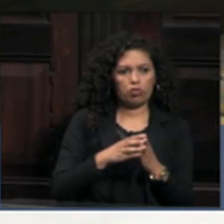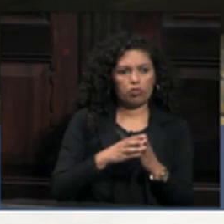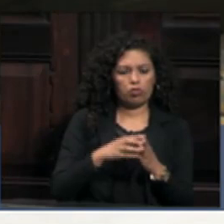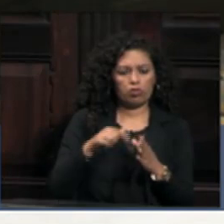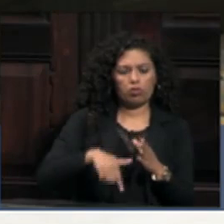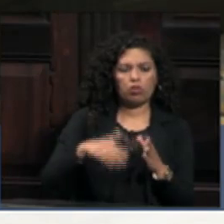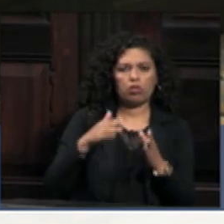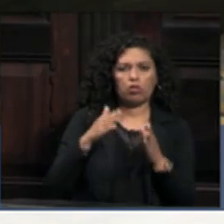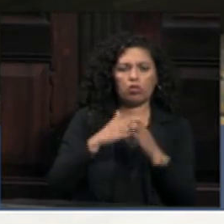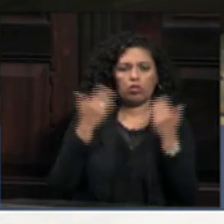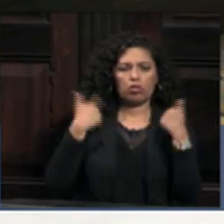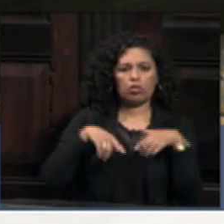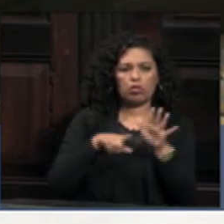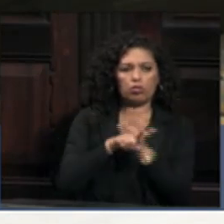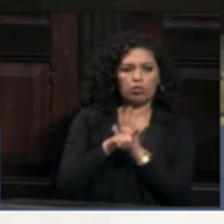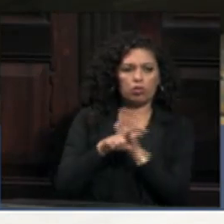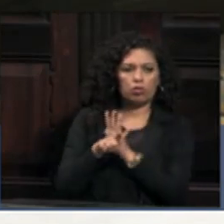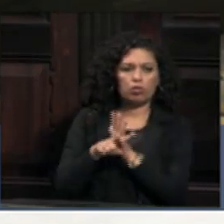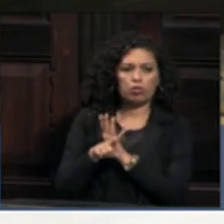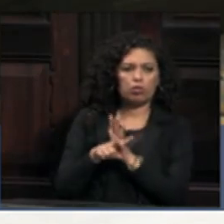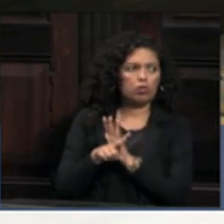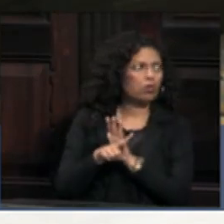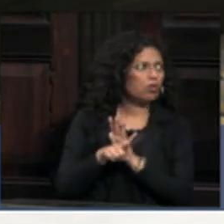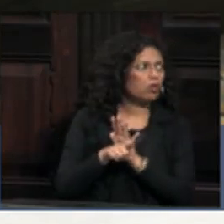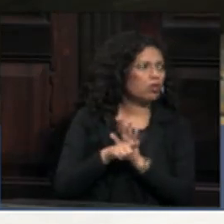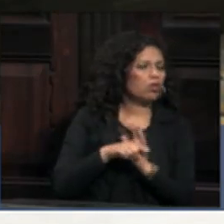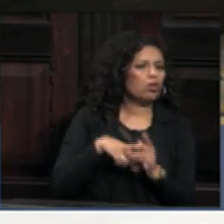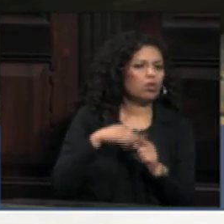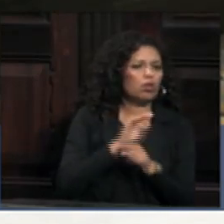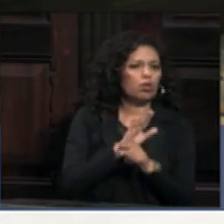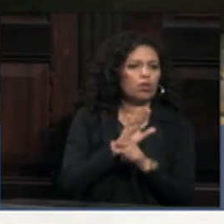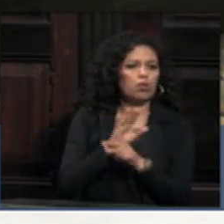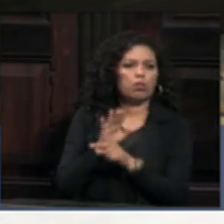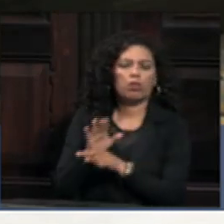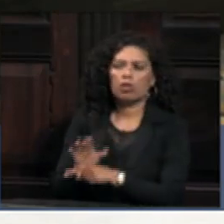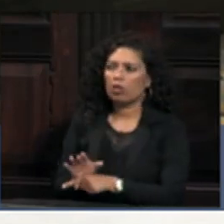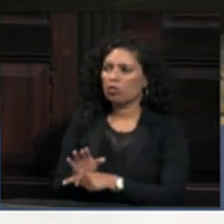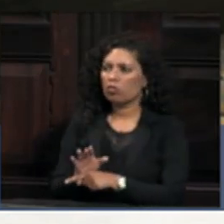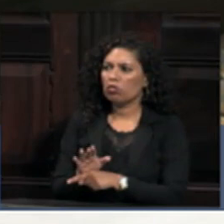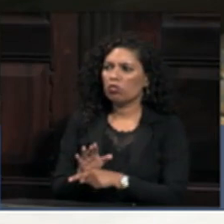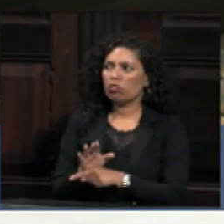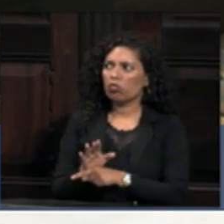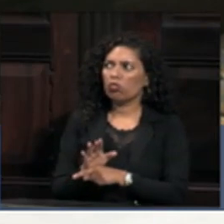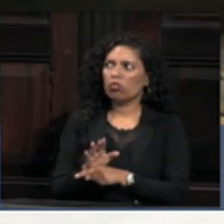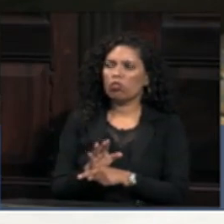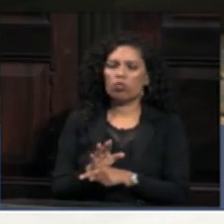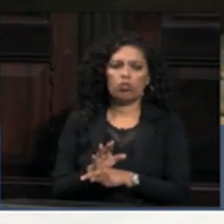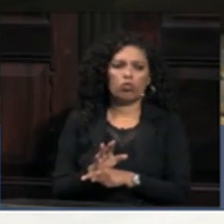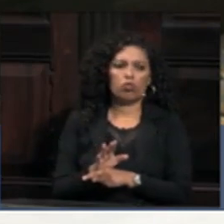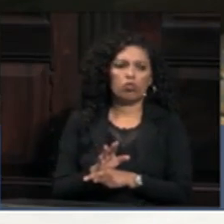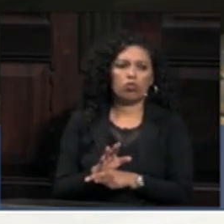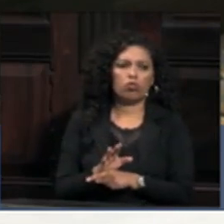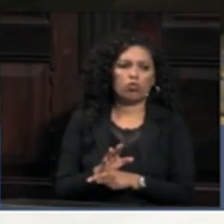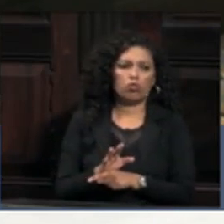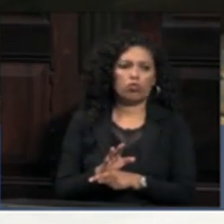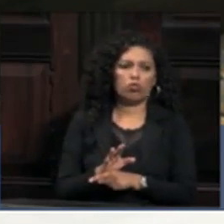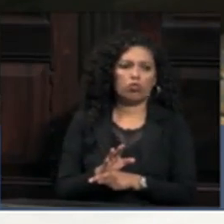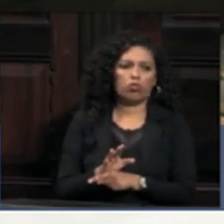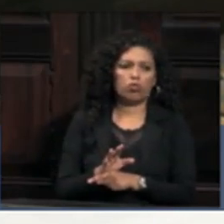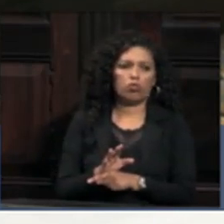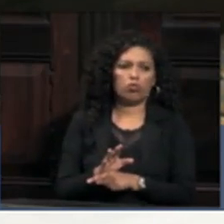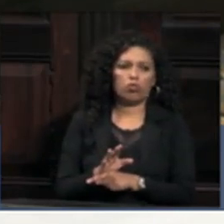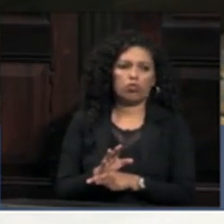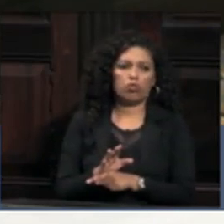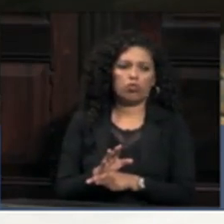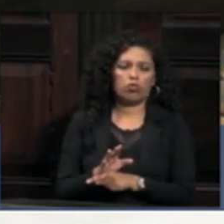fiscais, exatamente no rumo daquilo que Vossa Excelência, mais uma vez, traz ao